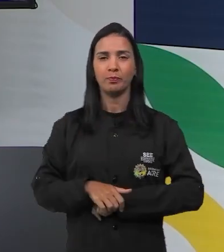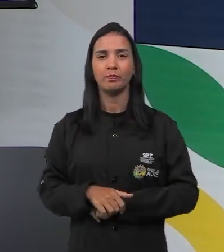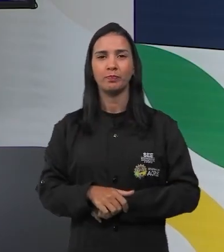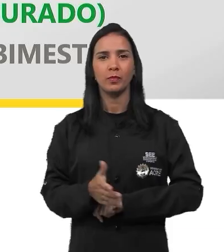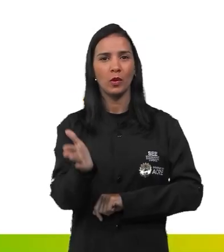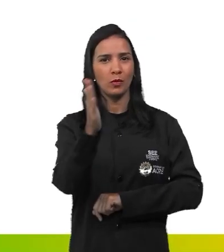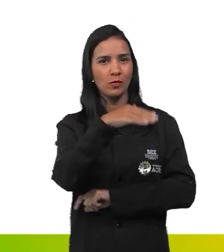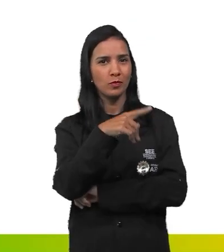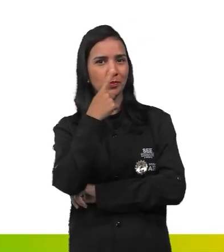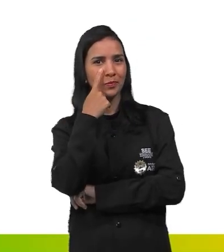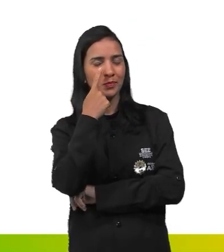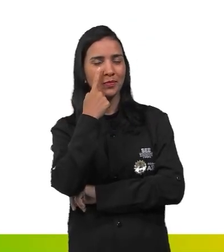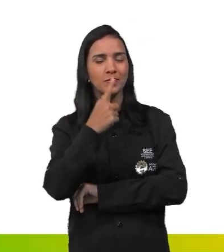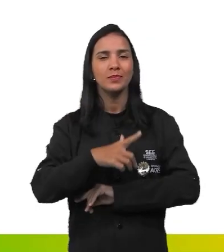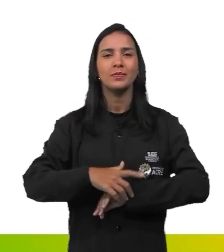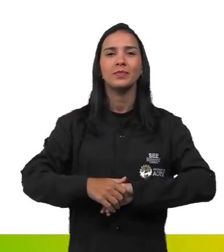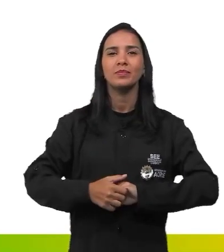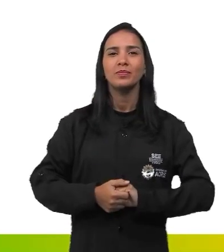começar. O